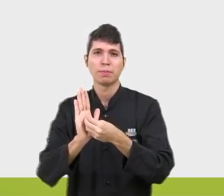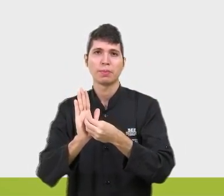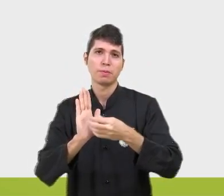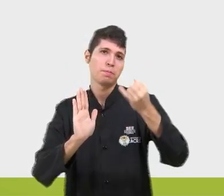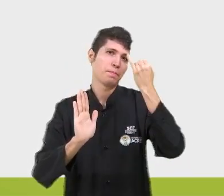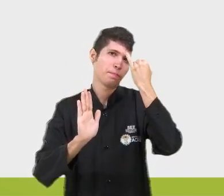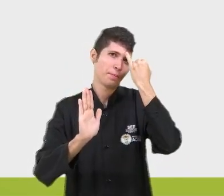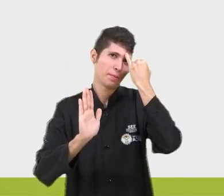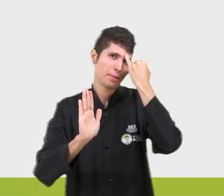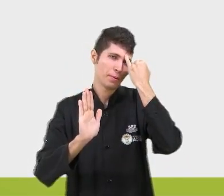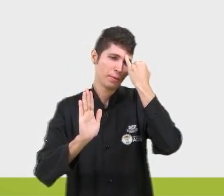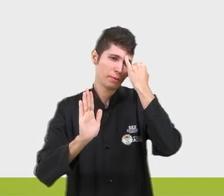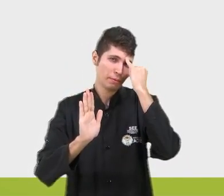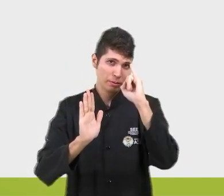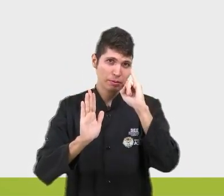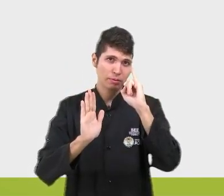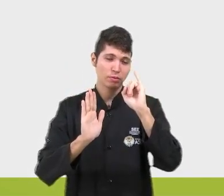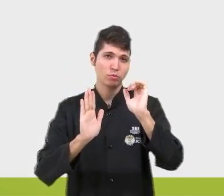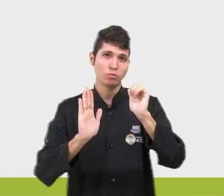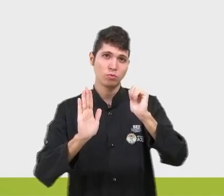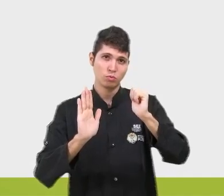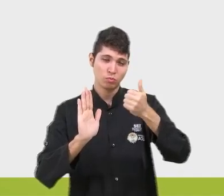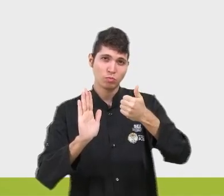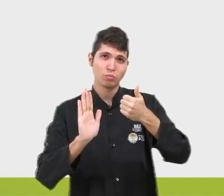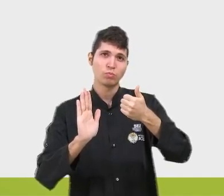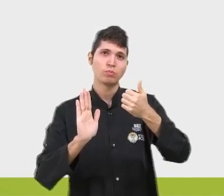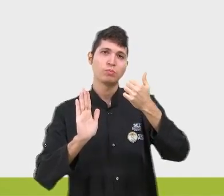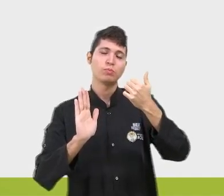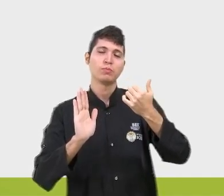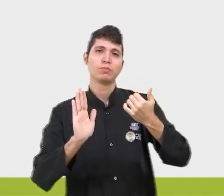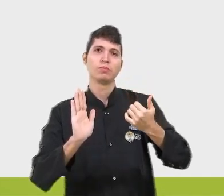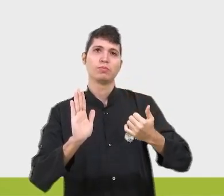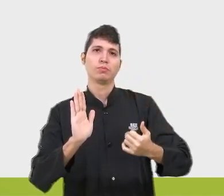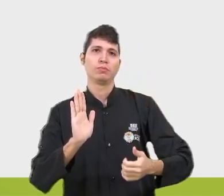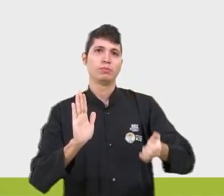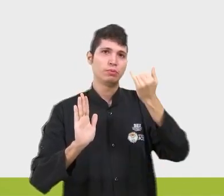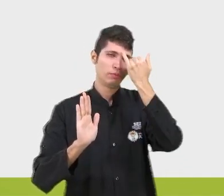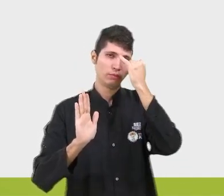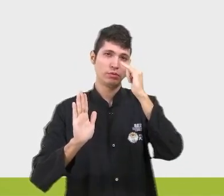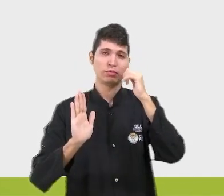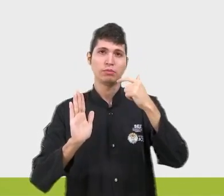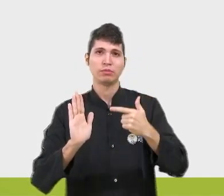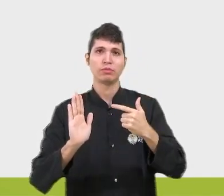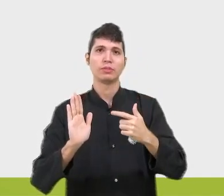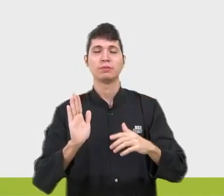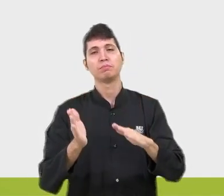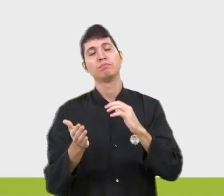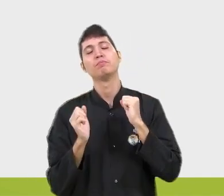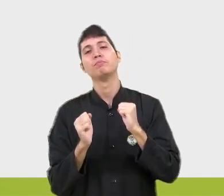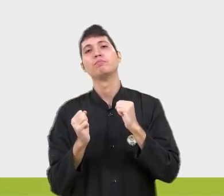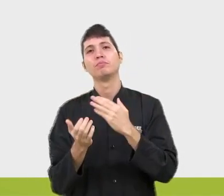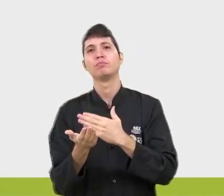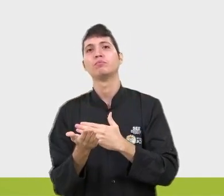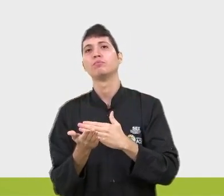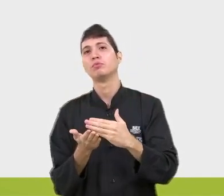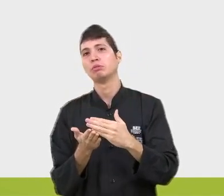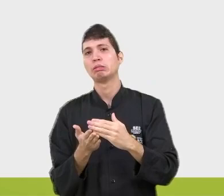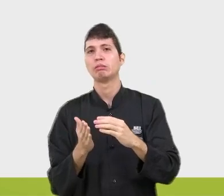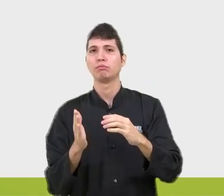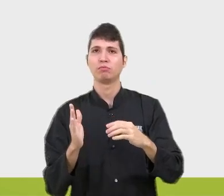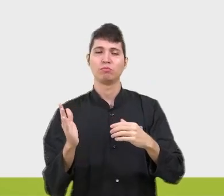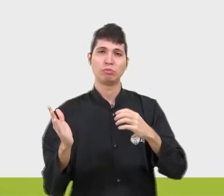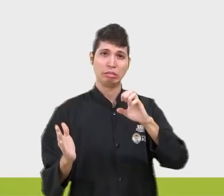uma causa do problema, e a tese 2, a consequência. Então, você pode iniciar o seu D2 dizendo assim, em decorrência